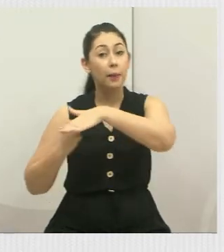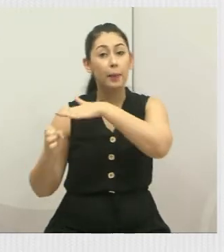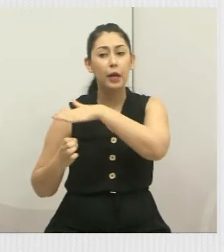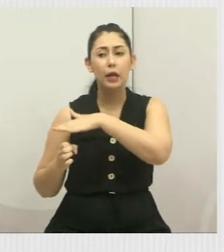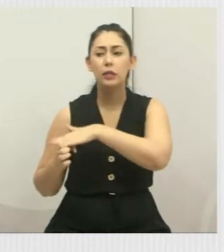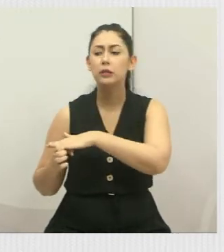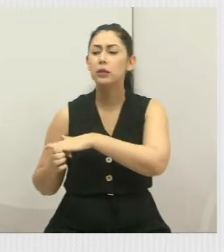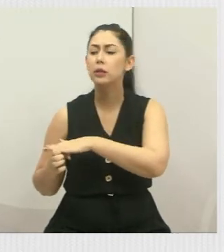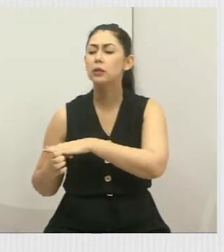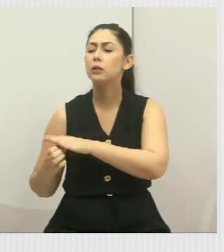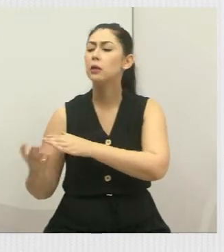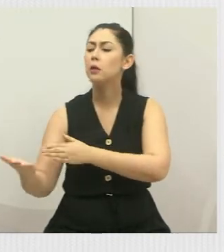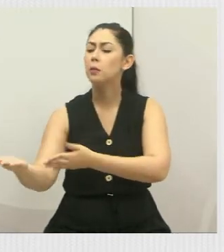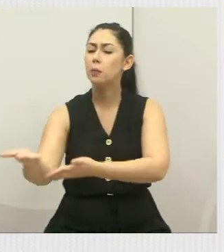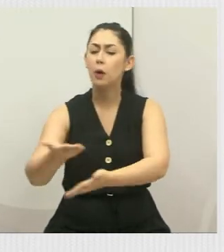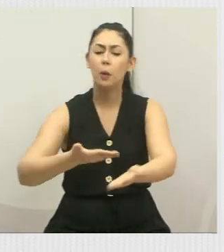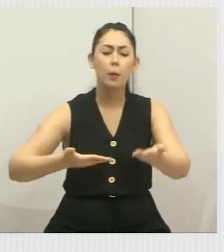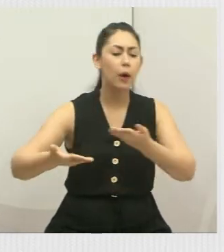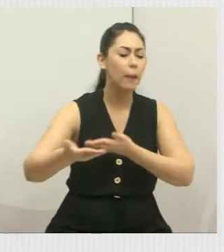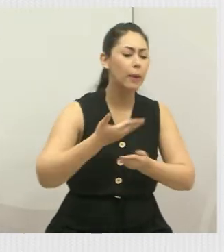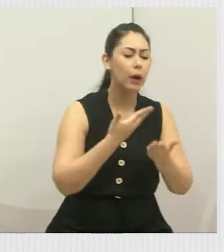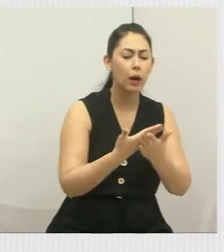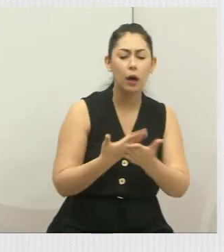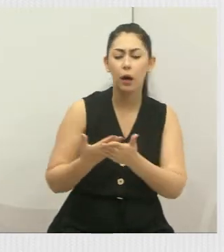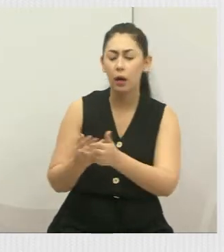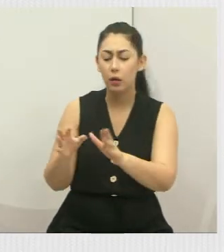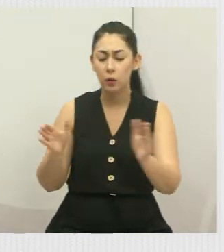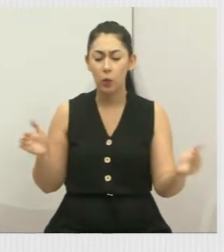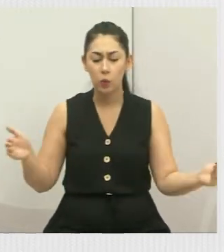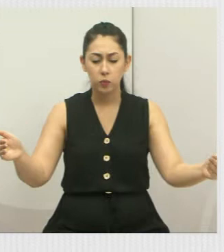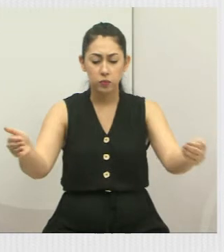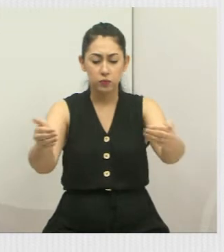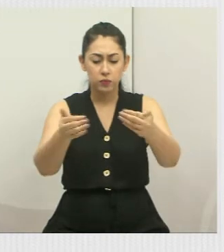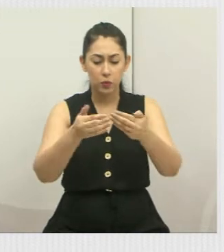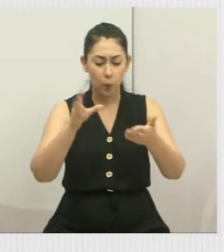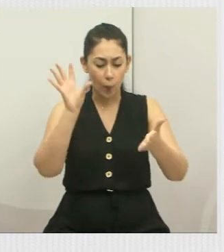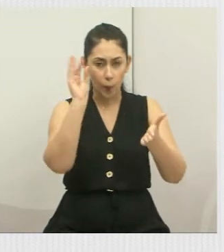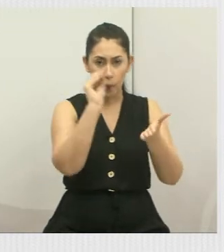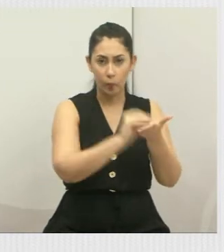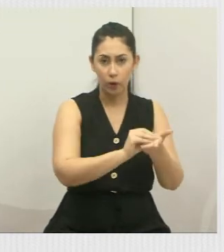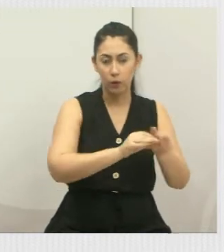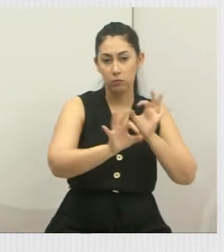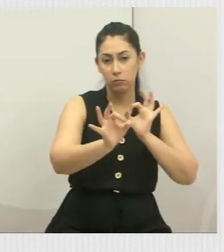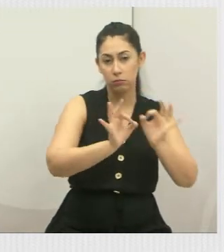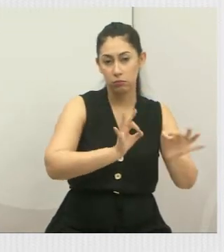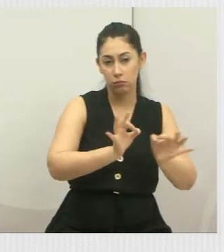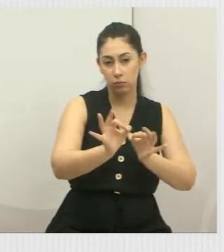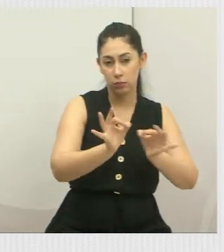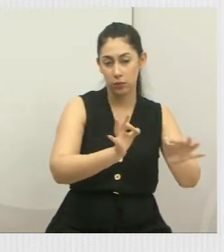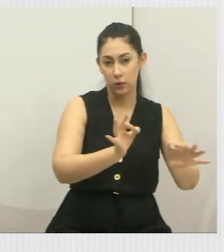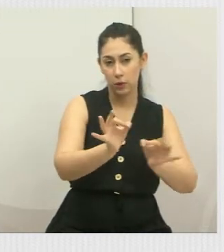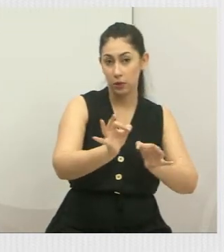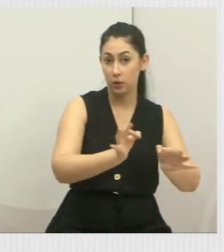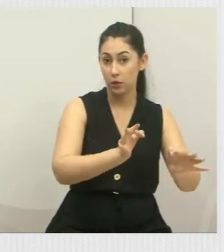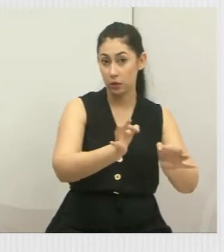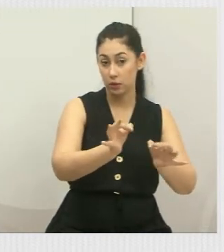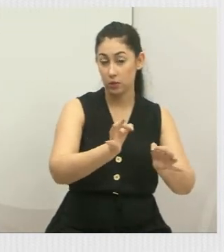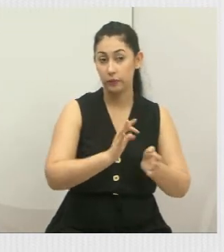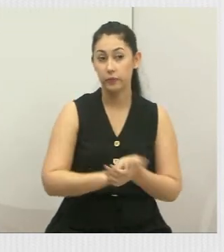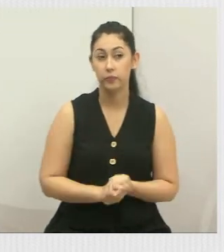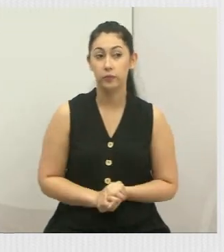estudos, várias informações e reunindo isso em um plano de saneamento. Esse plano de saneamento será,